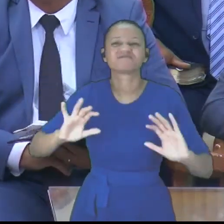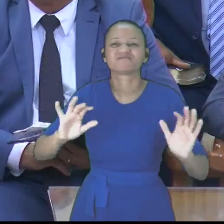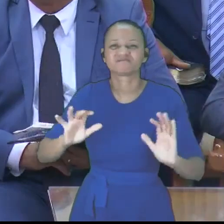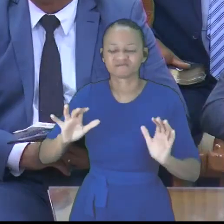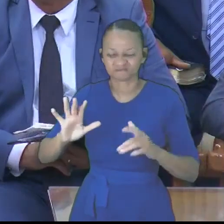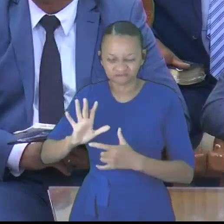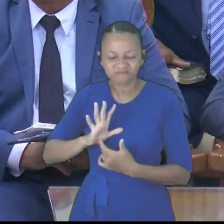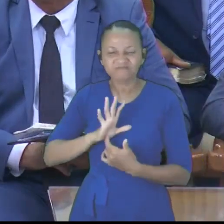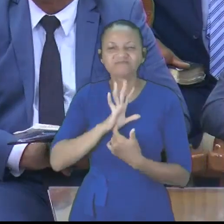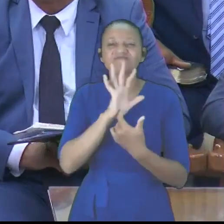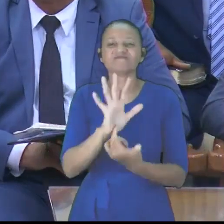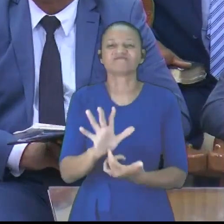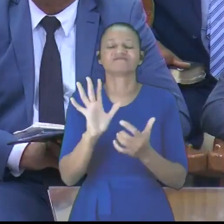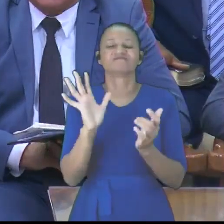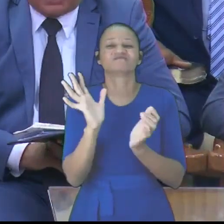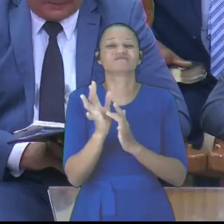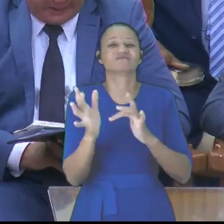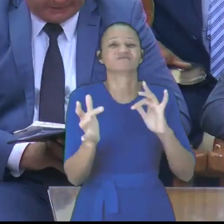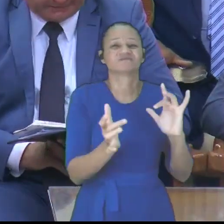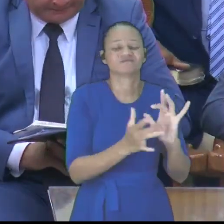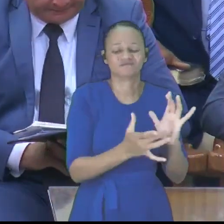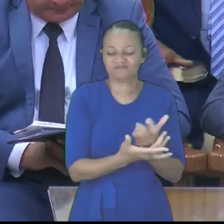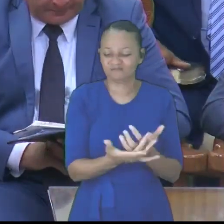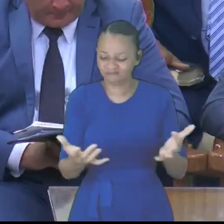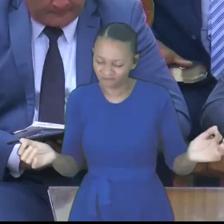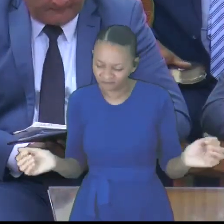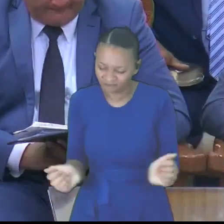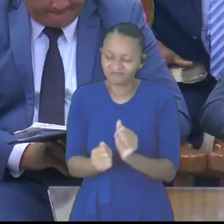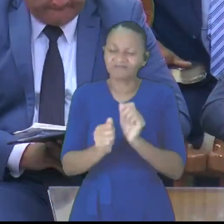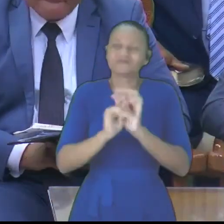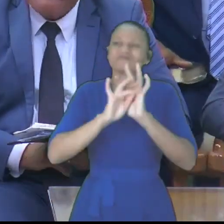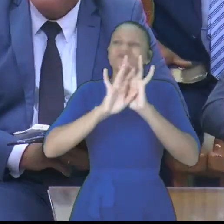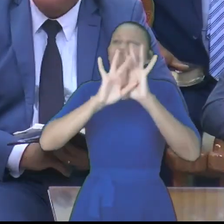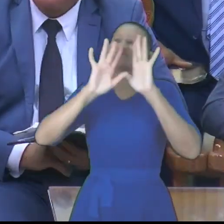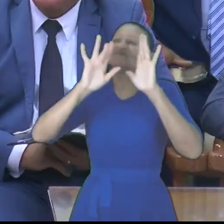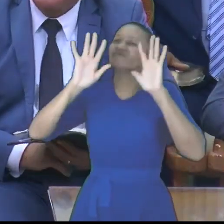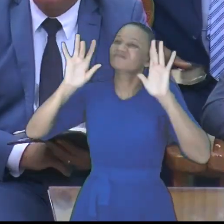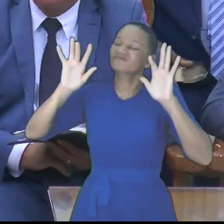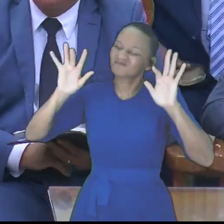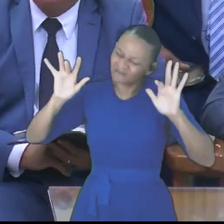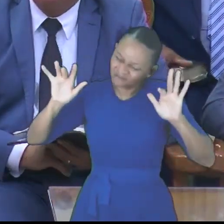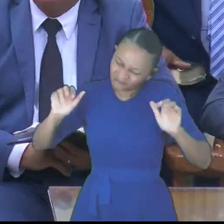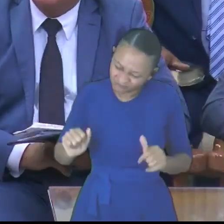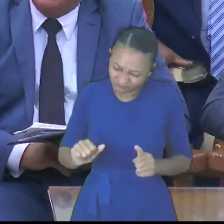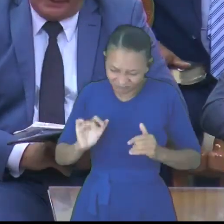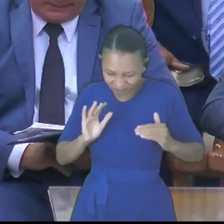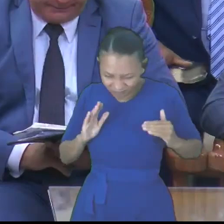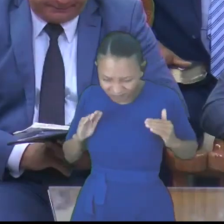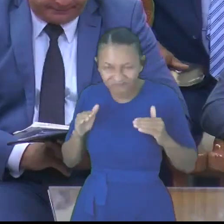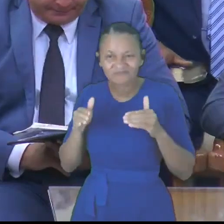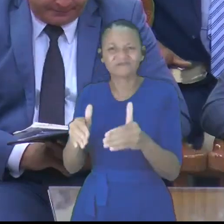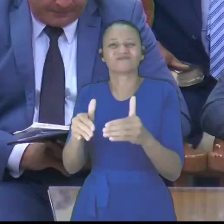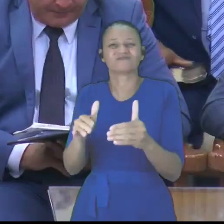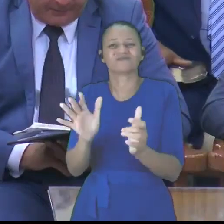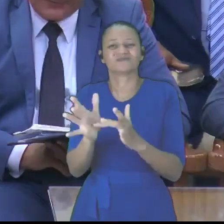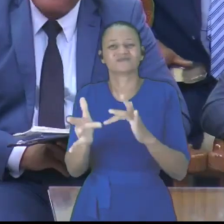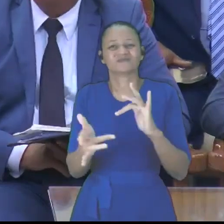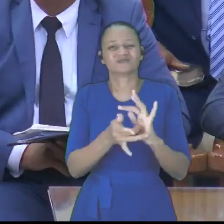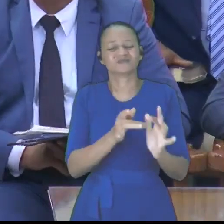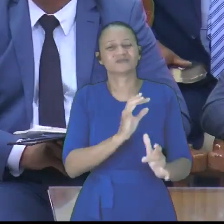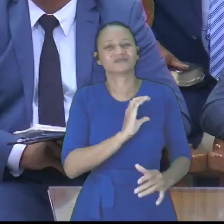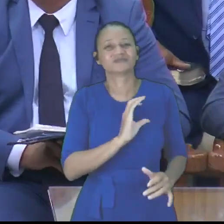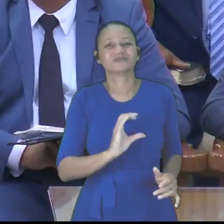é apresentar Cristo e glorificar Cristo e levar o povo a Cristo.